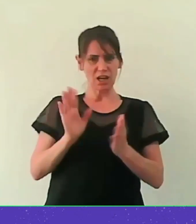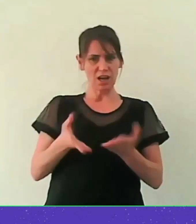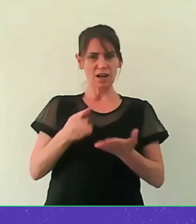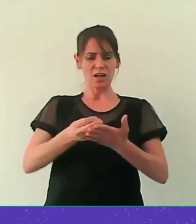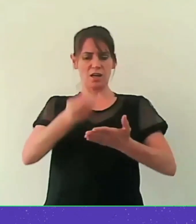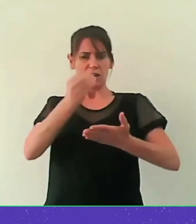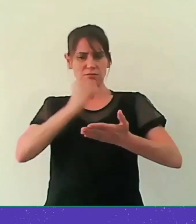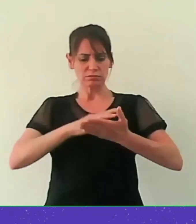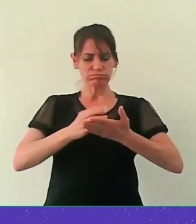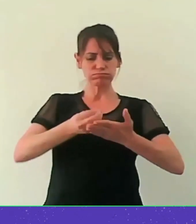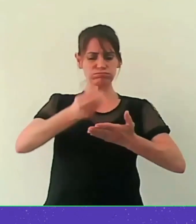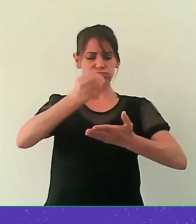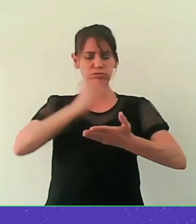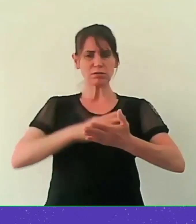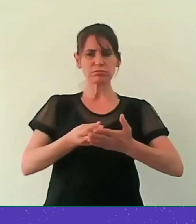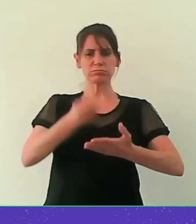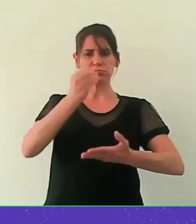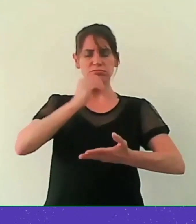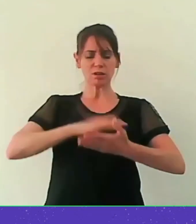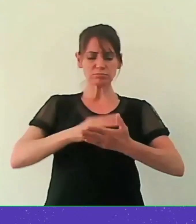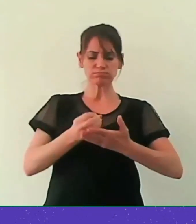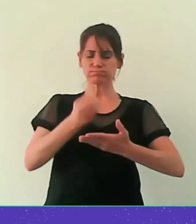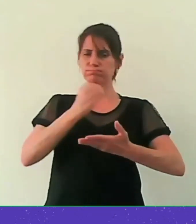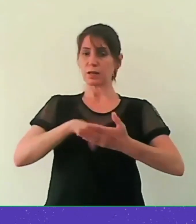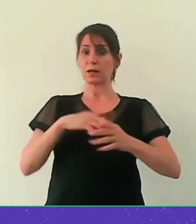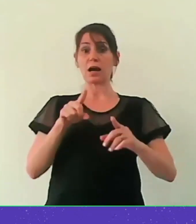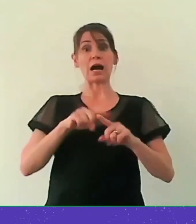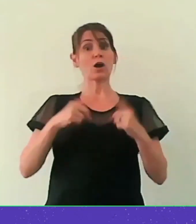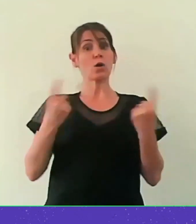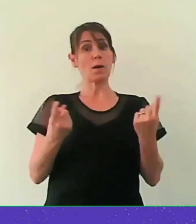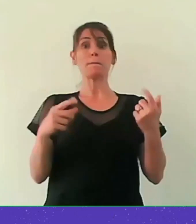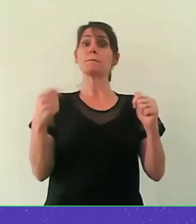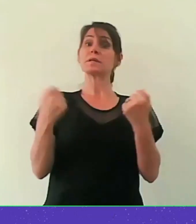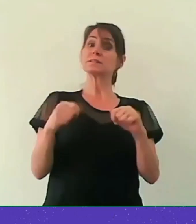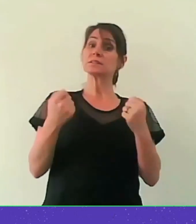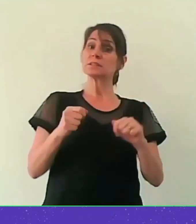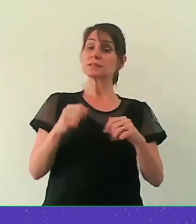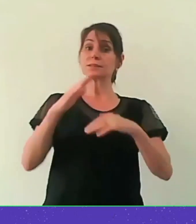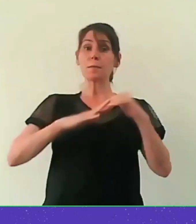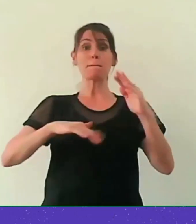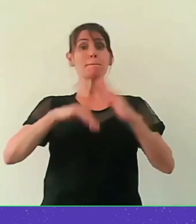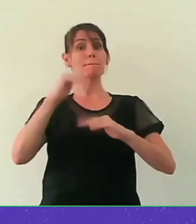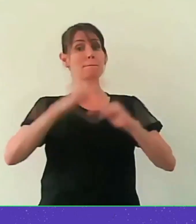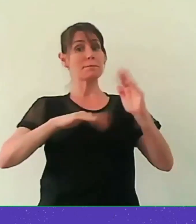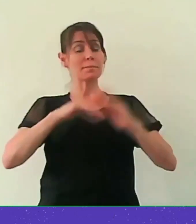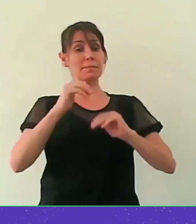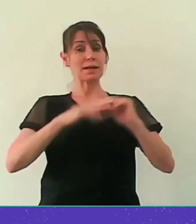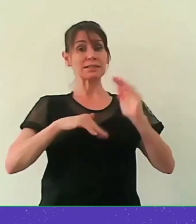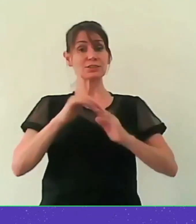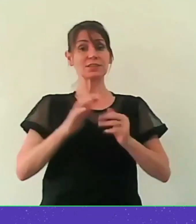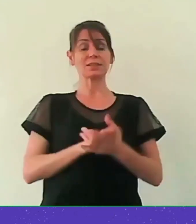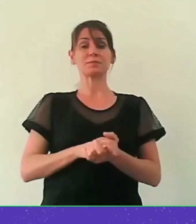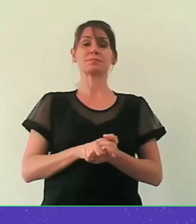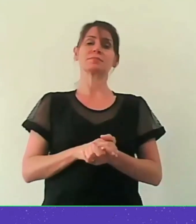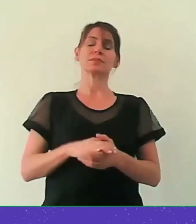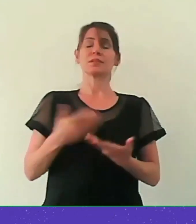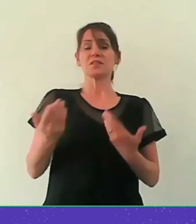acumulou poder em você não foi executada e aplicar força para executar o trabalho, para nada serve.